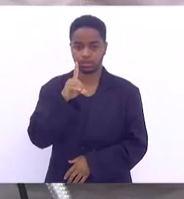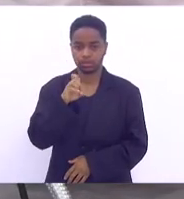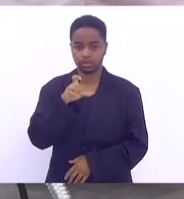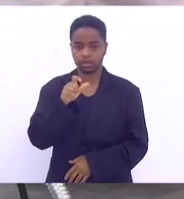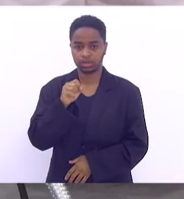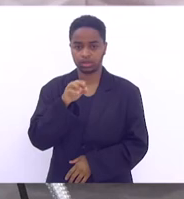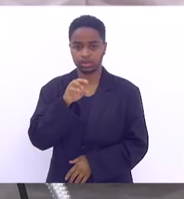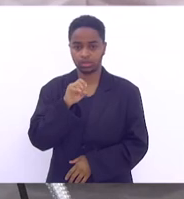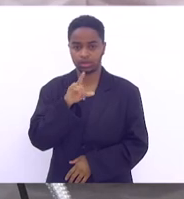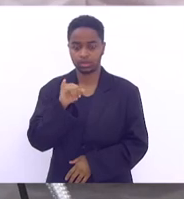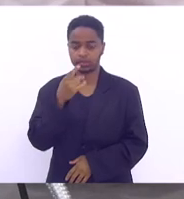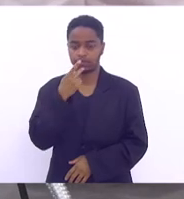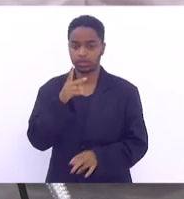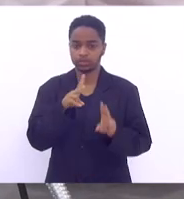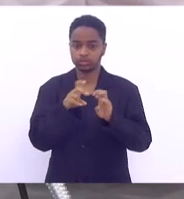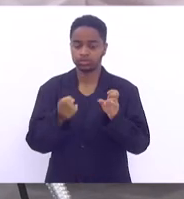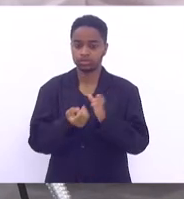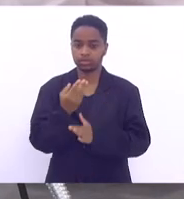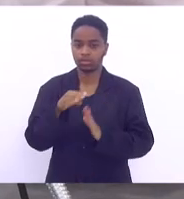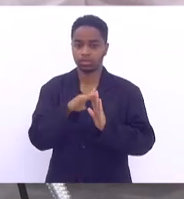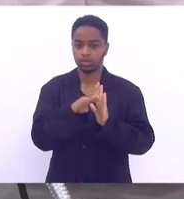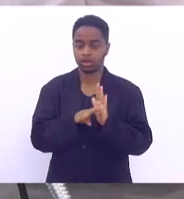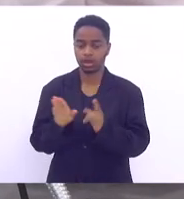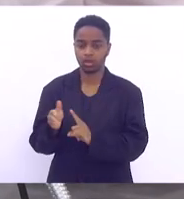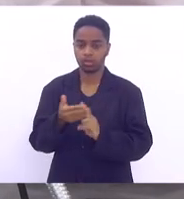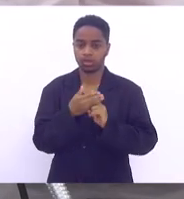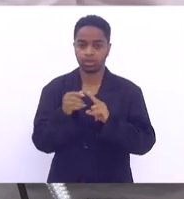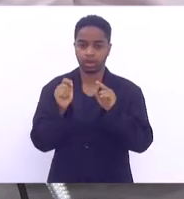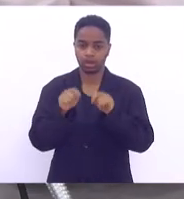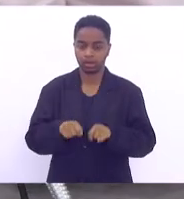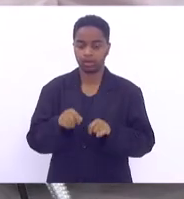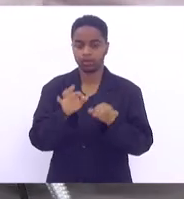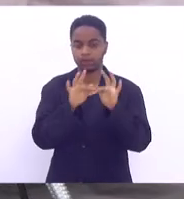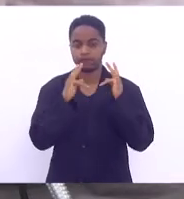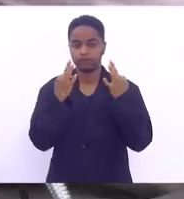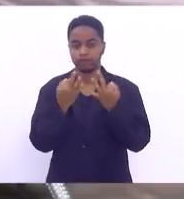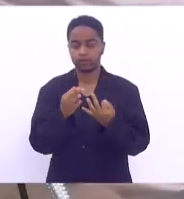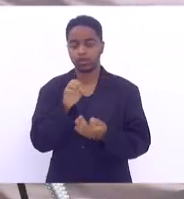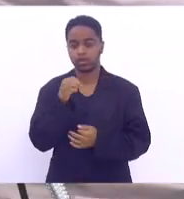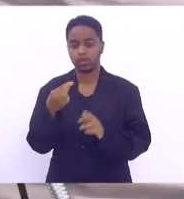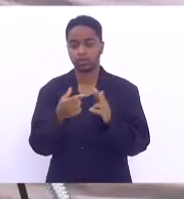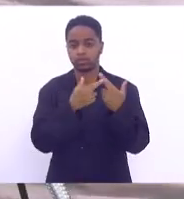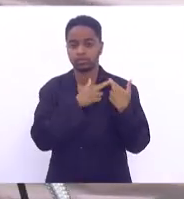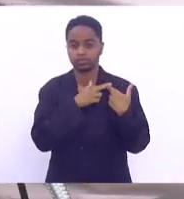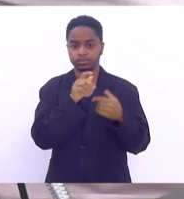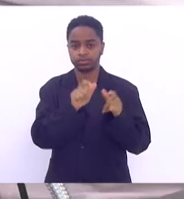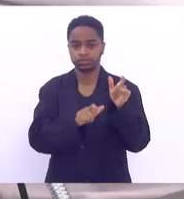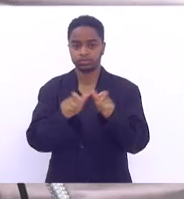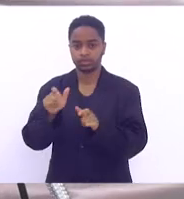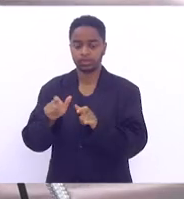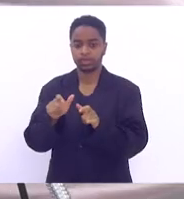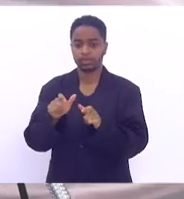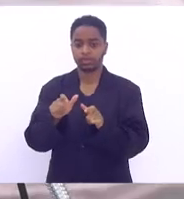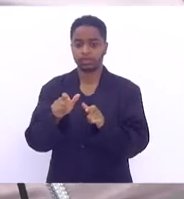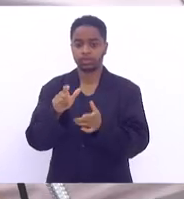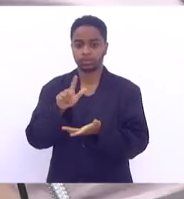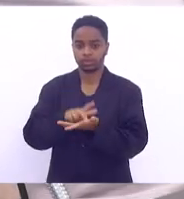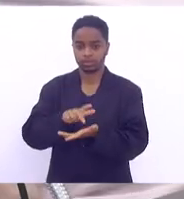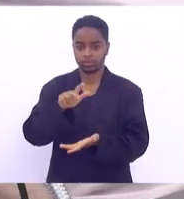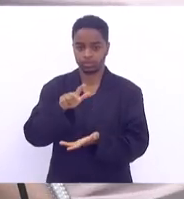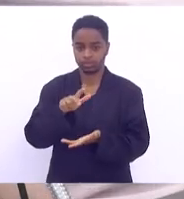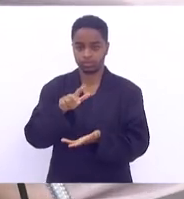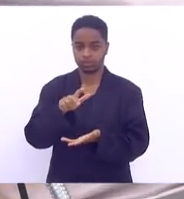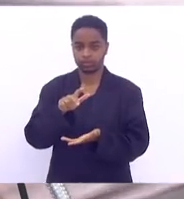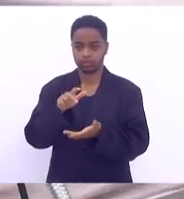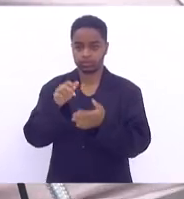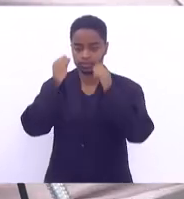que dispõe sobre a instituição de programa de acolhimento e capacitação para pais ou responsáveis de pessoas diagnosticadas com transtorno